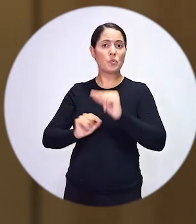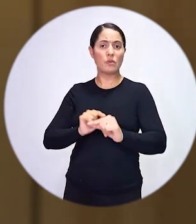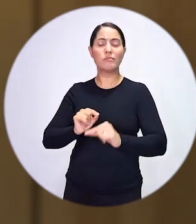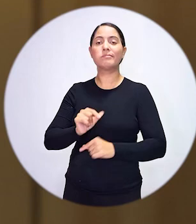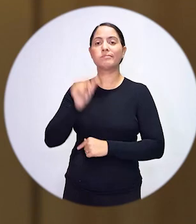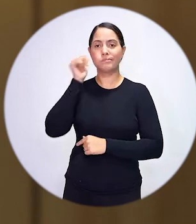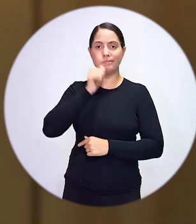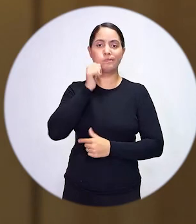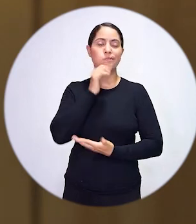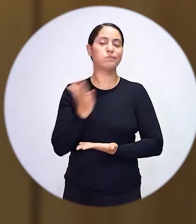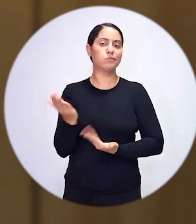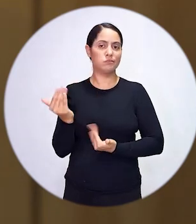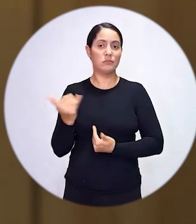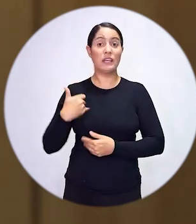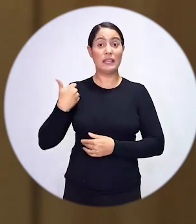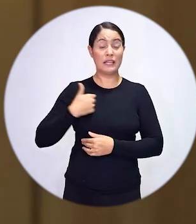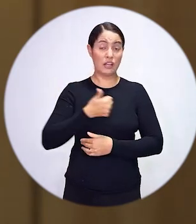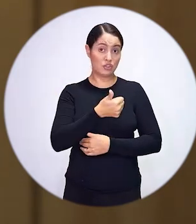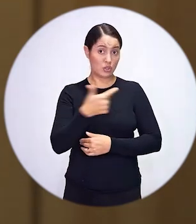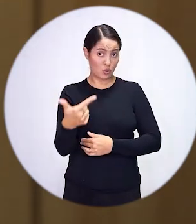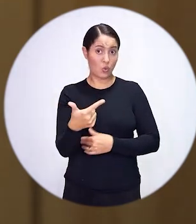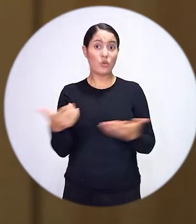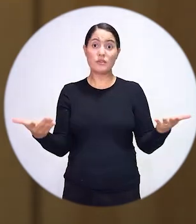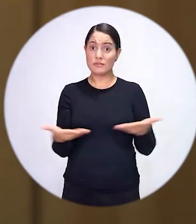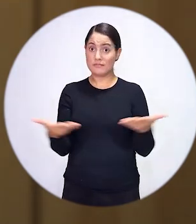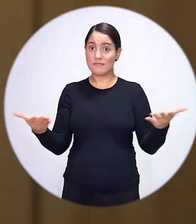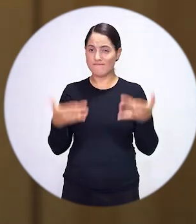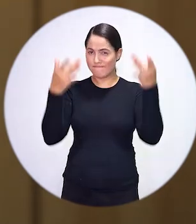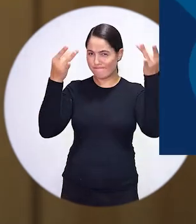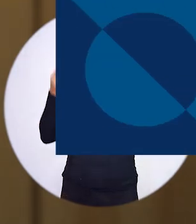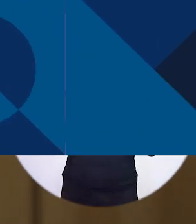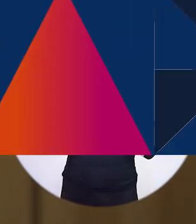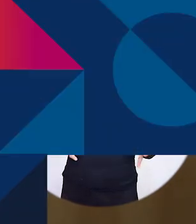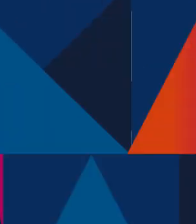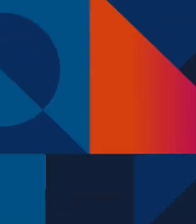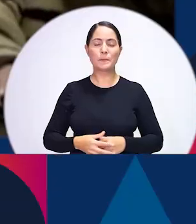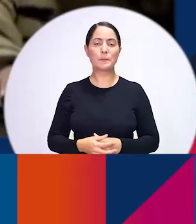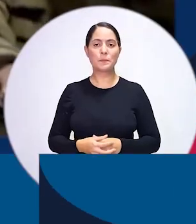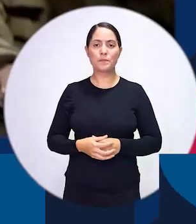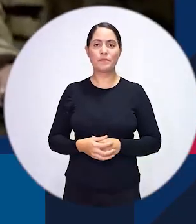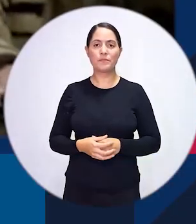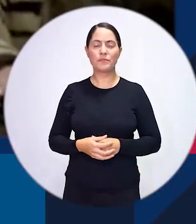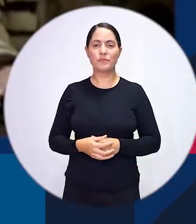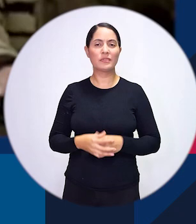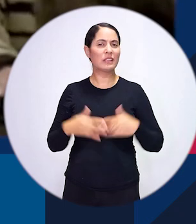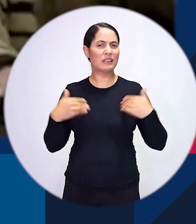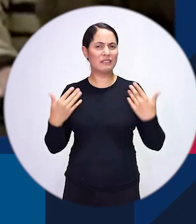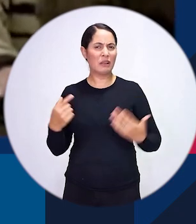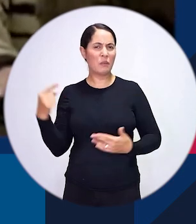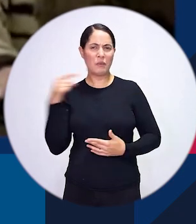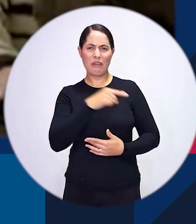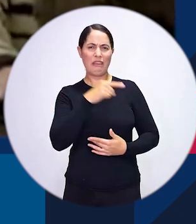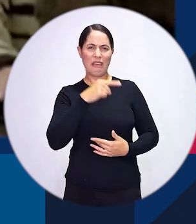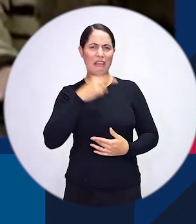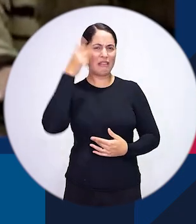ao caso de uma adolescente de 12 anos. Detalhes que você acompanha agora. Um discurso feminista,